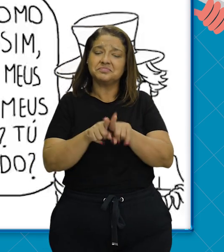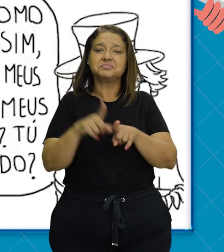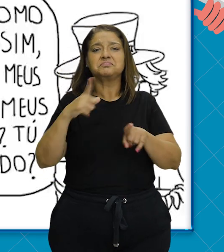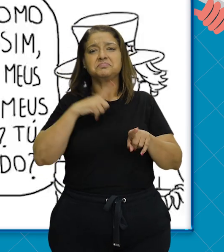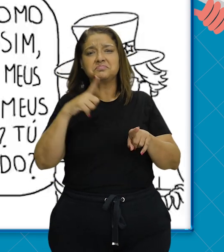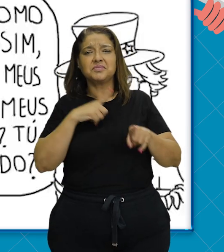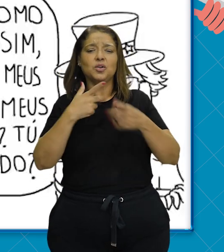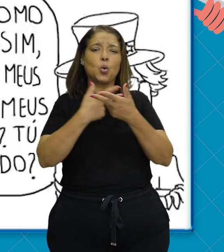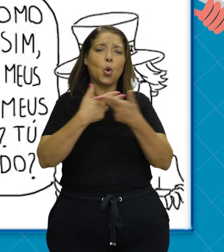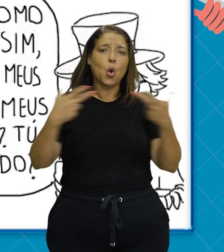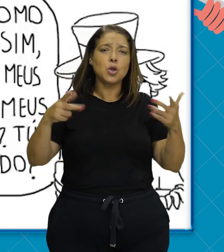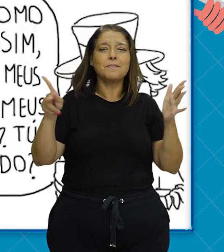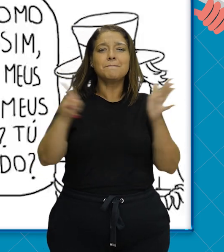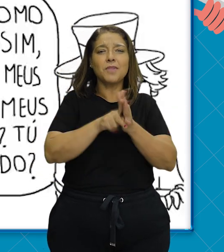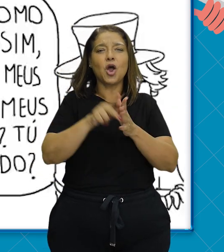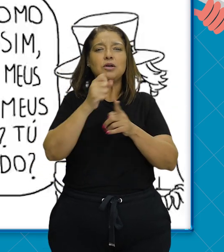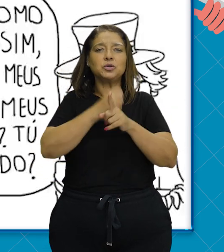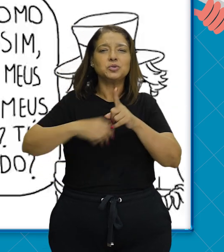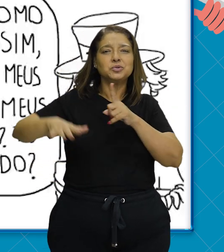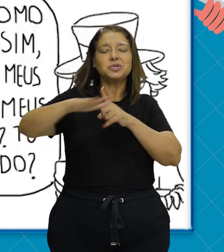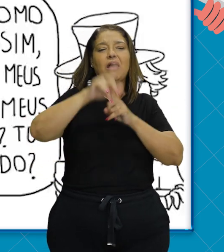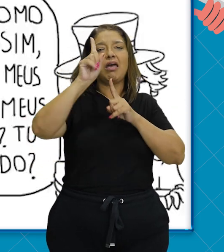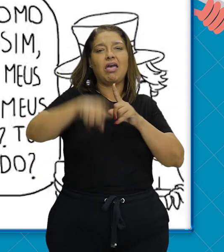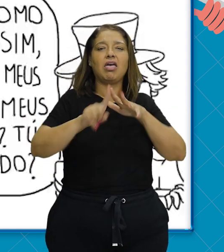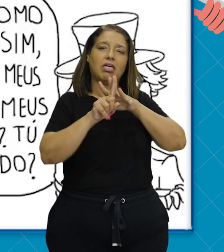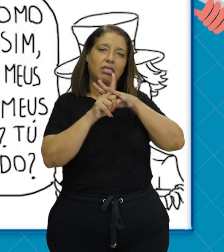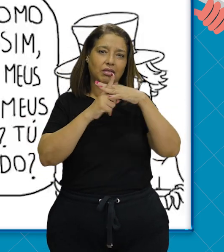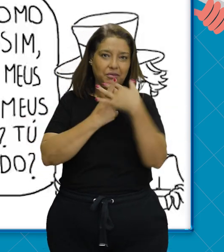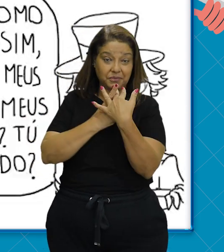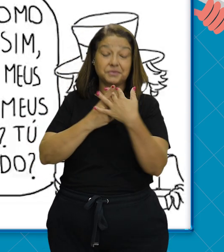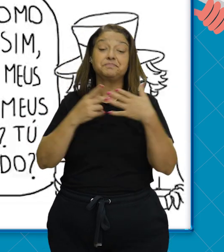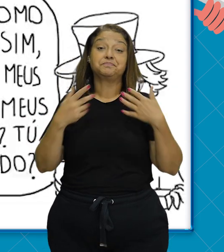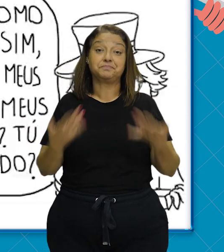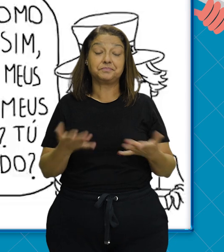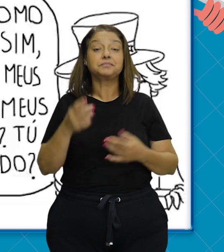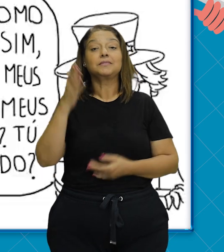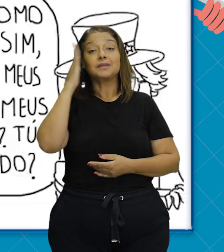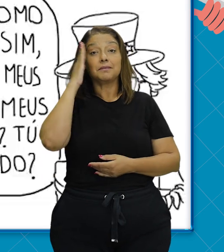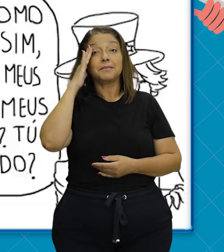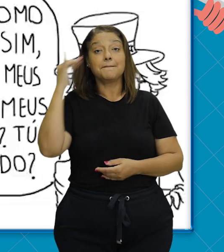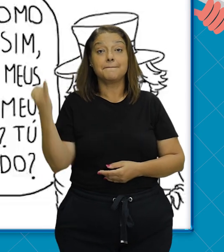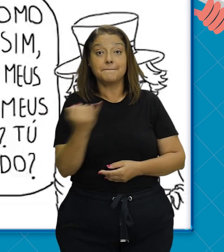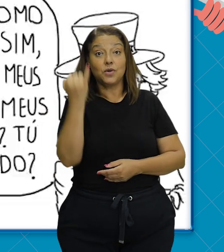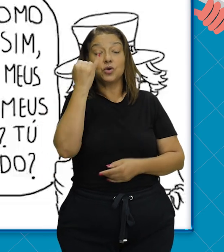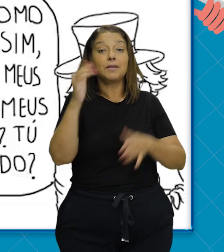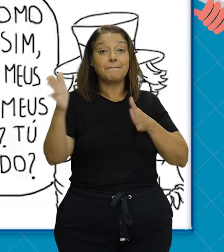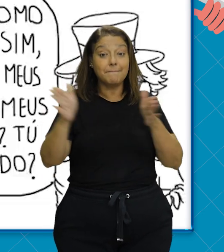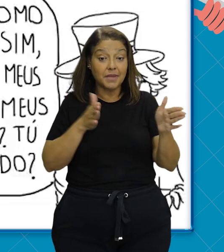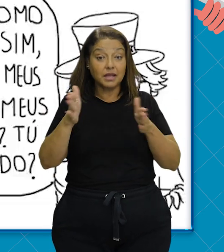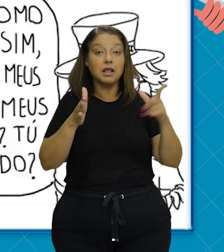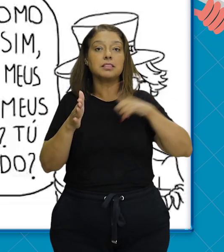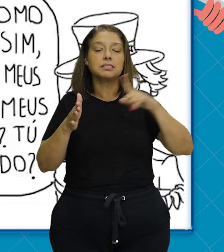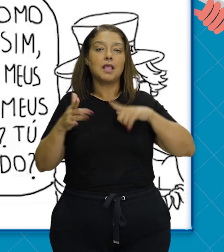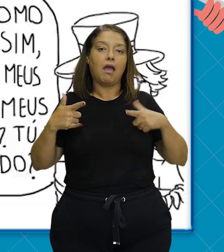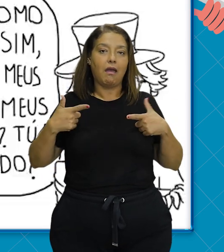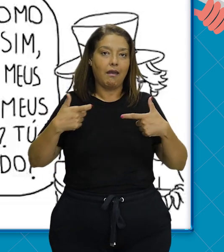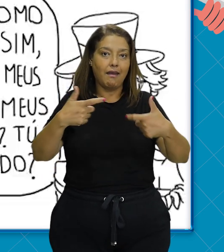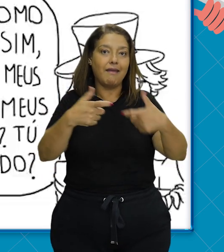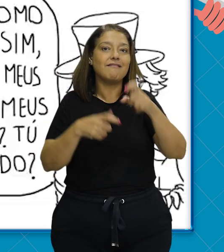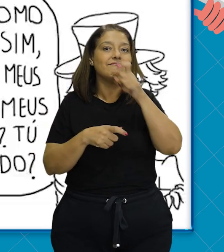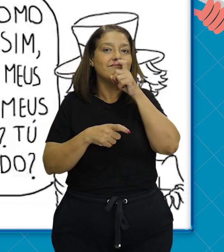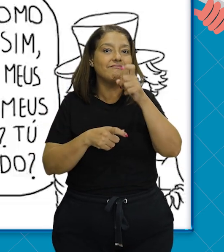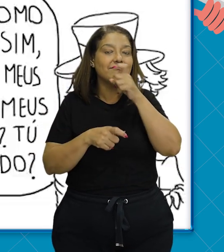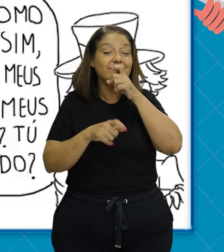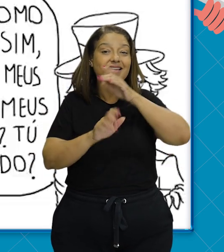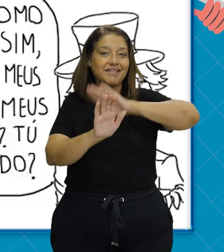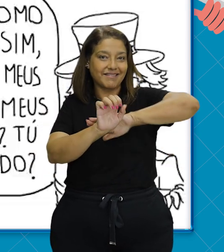medidas sociais, que remetiam à doutrina socialista. É importante ressaltar que nesse período acontecia a Guerra Fria.